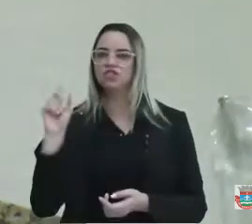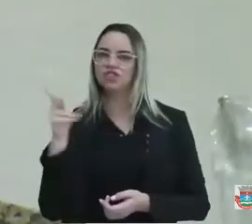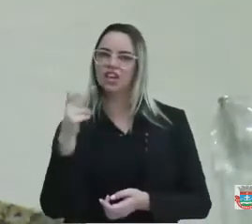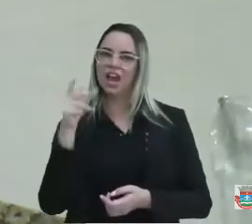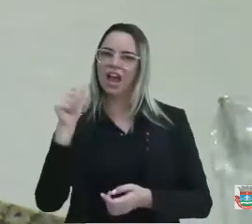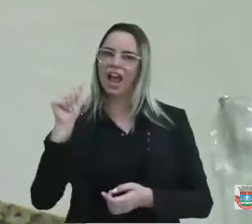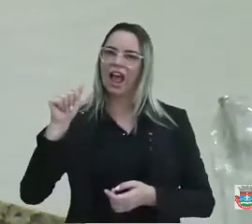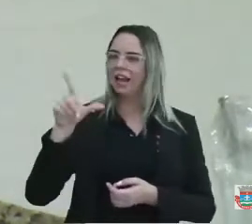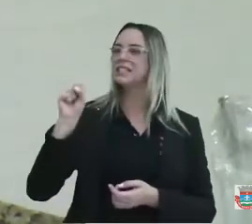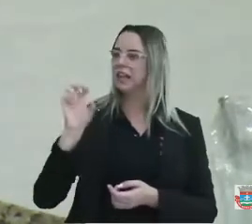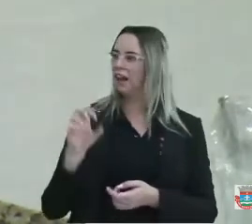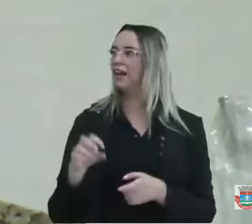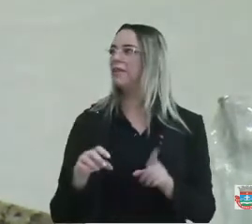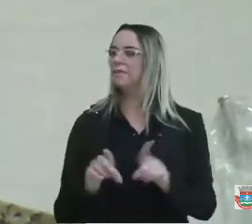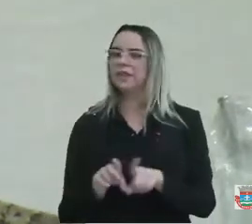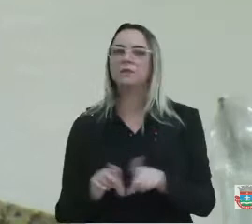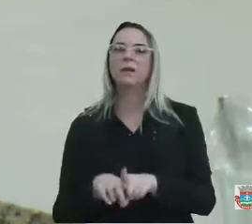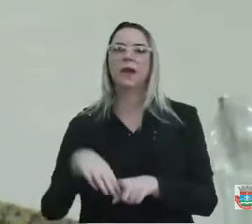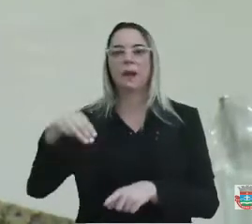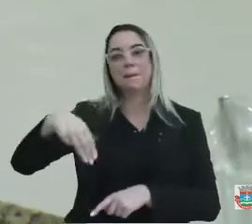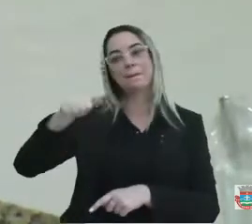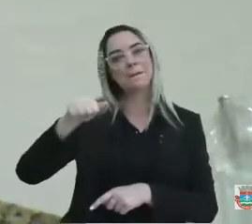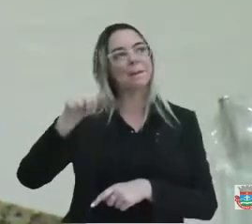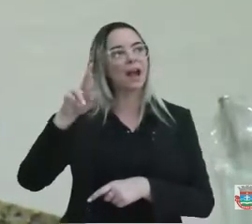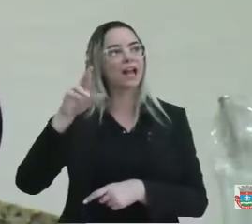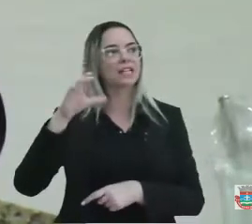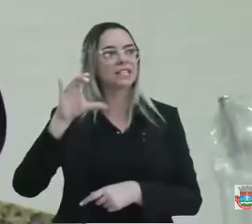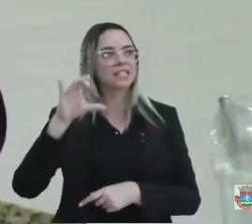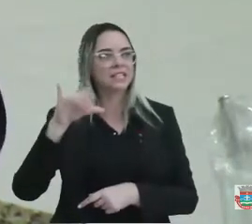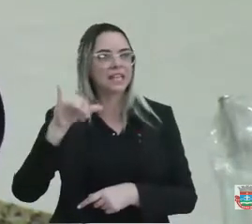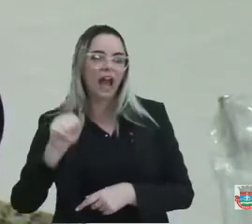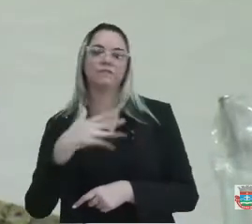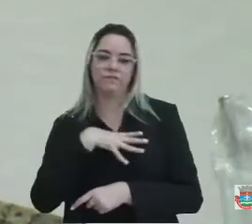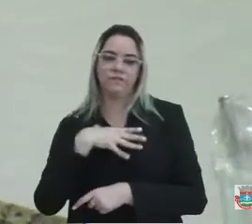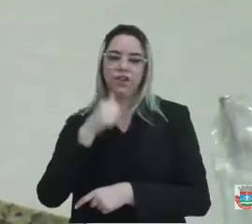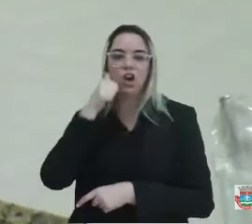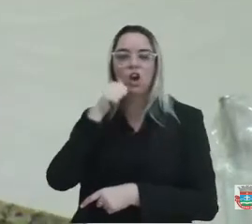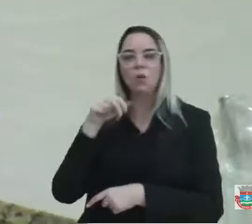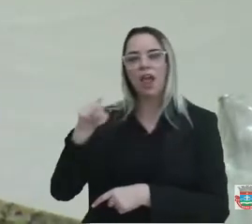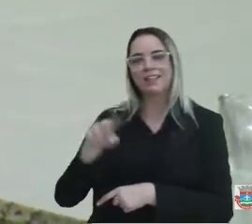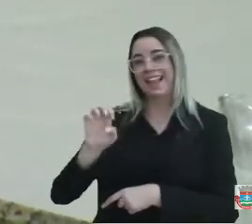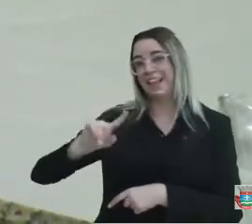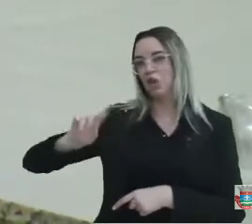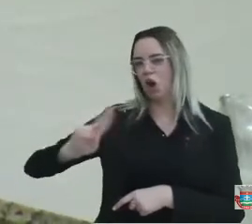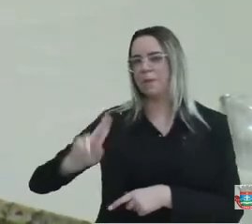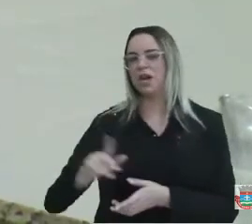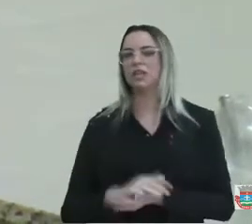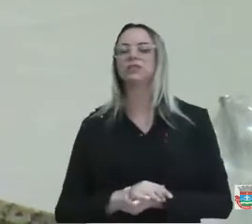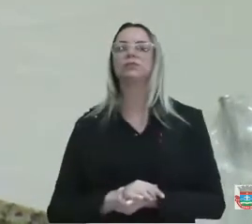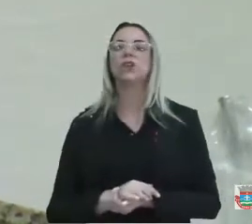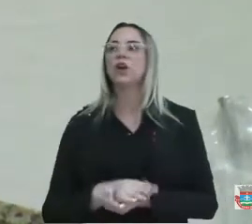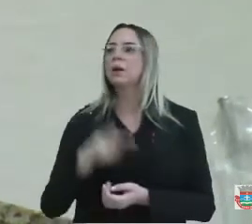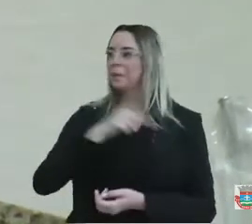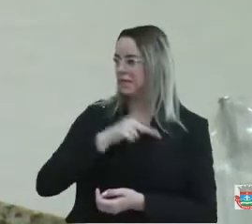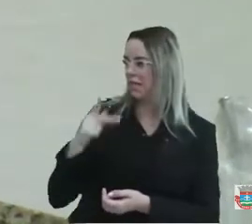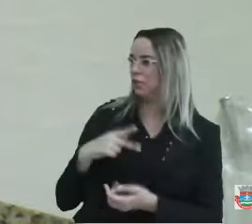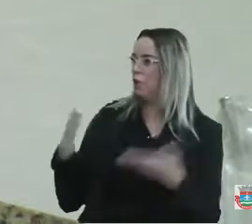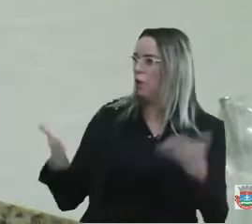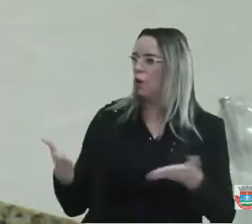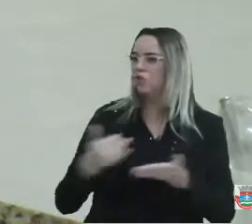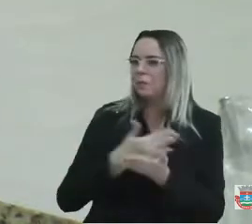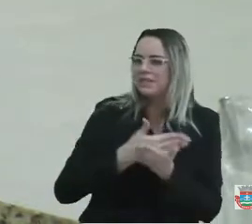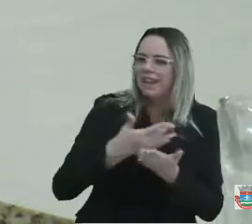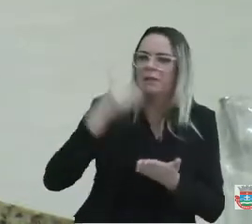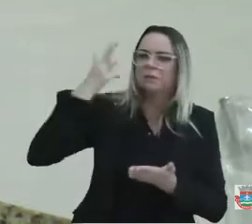também colocou para Maria, para Márcia, filha do finado Zezé. Presidente, hoje começando o discurso aqui,